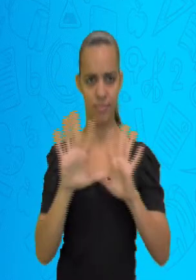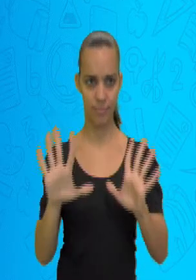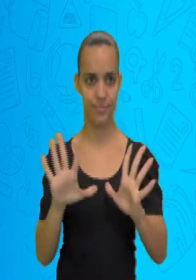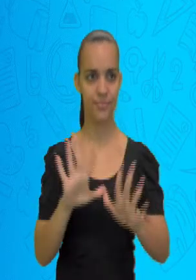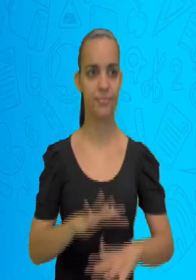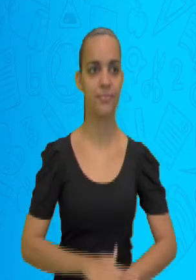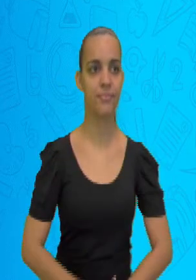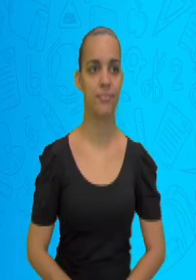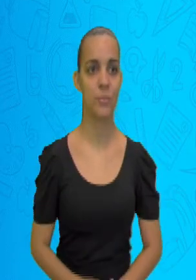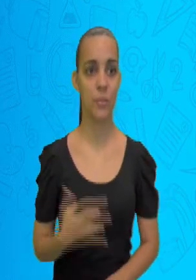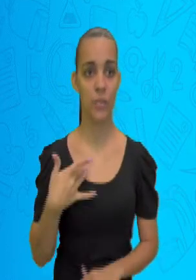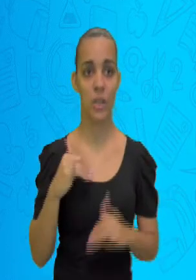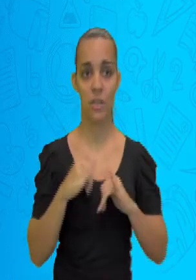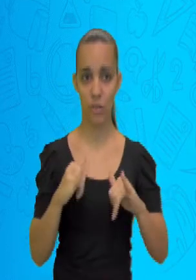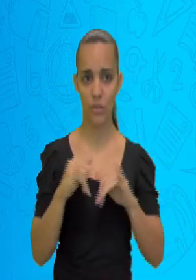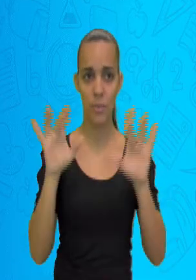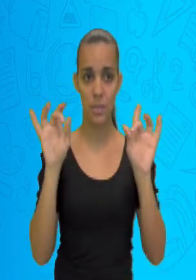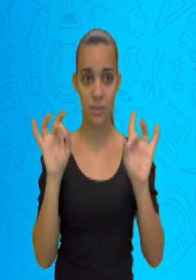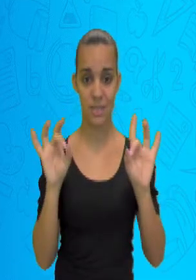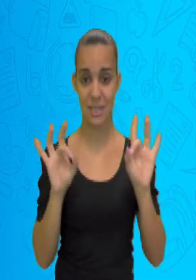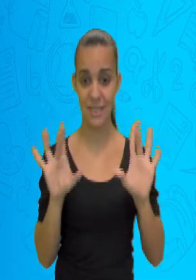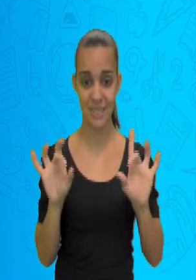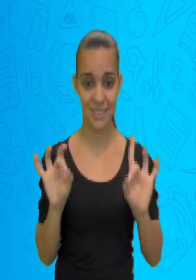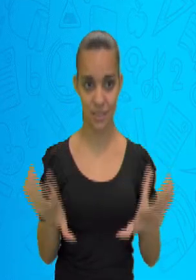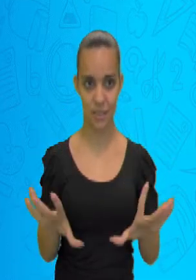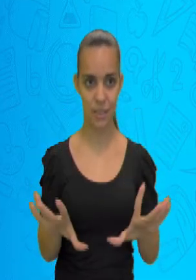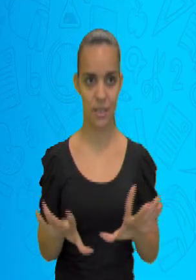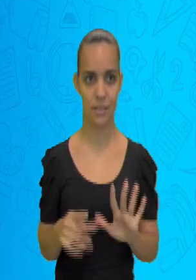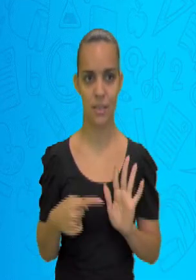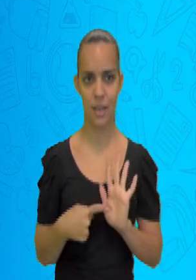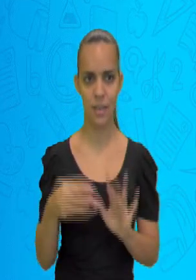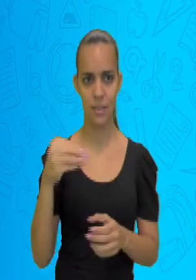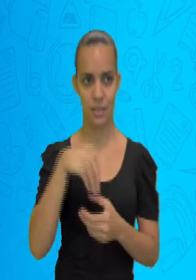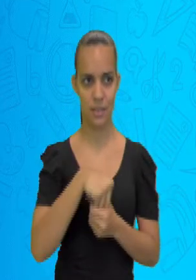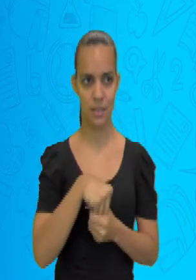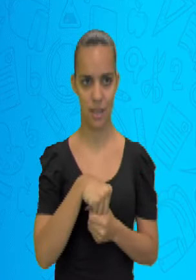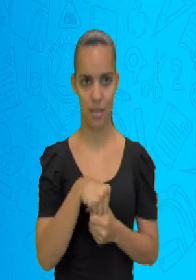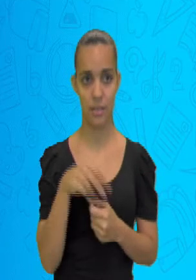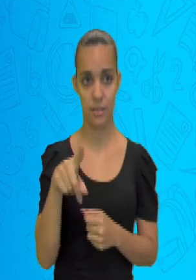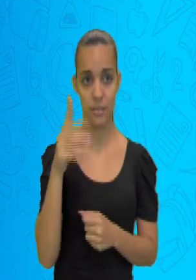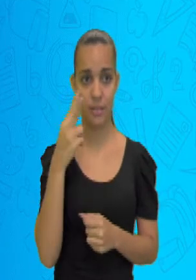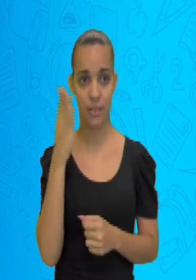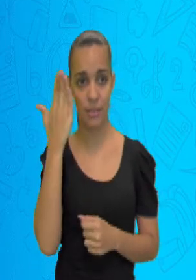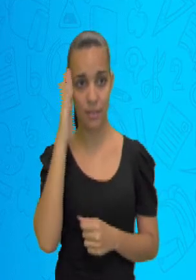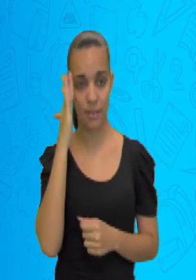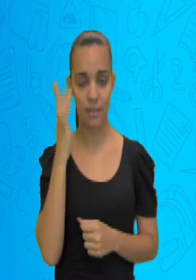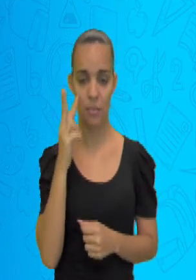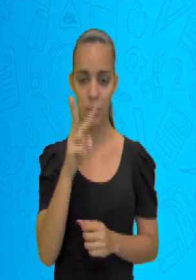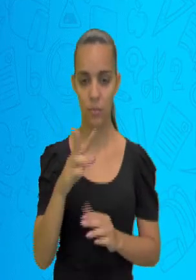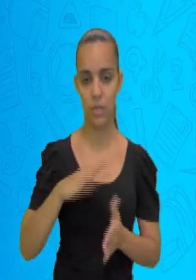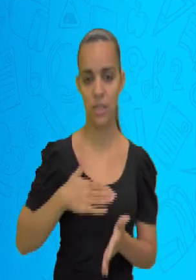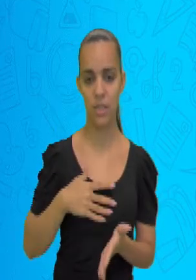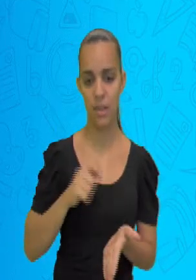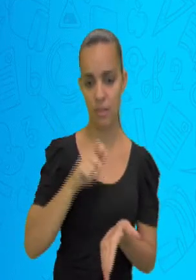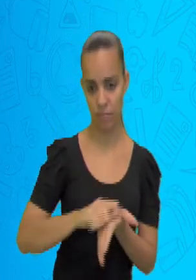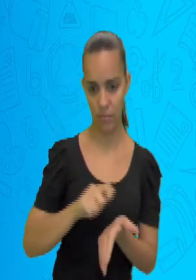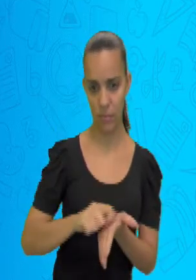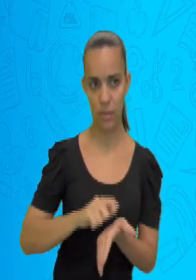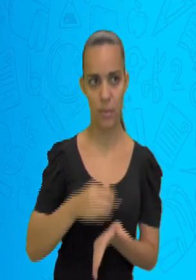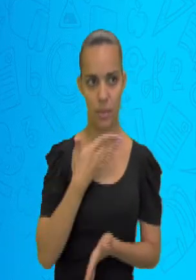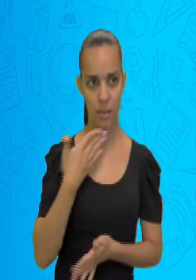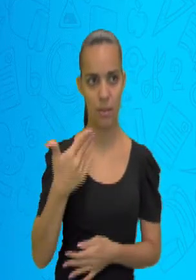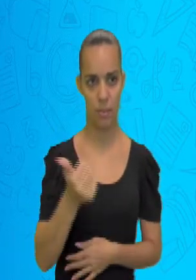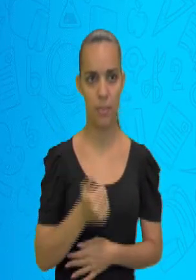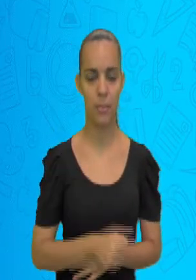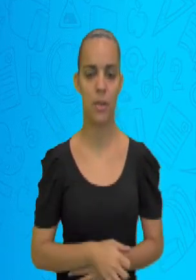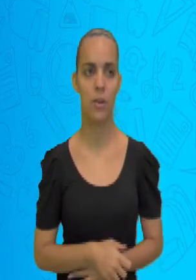A informação está implícita, tem que ser interpretada. Ou seja, ela não está escrita